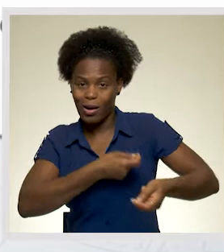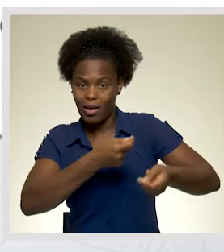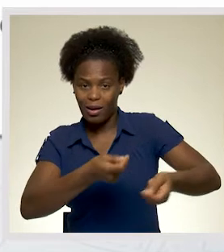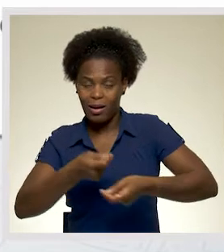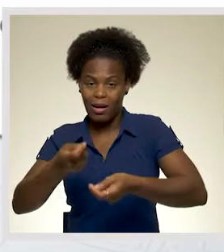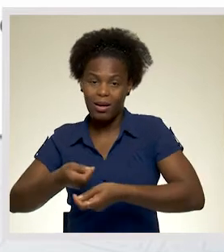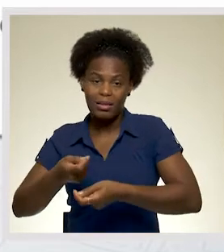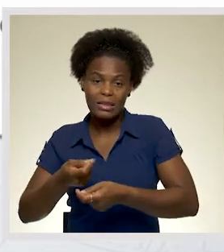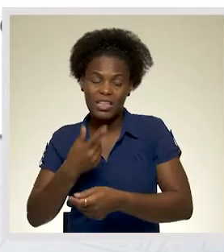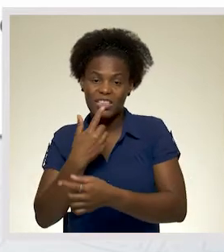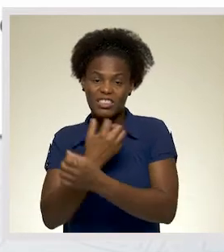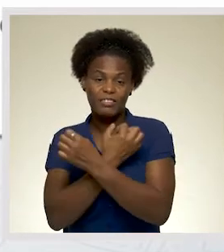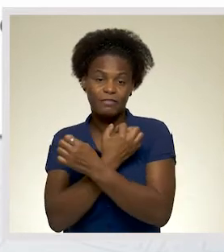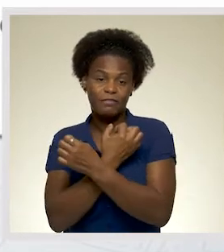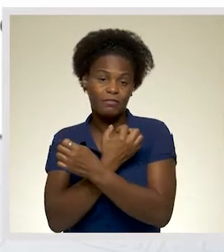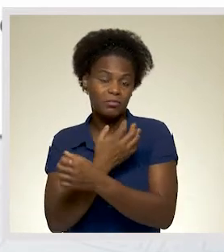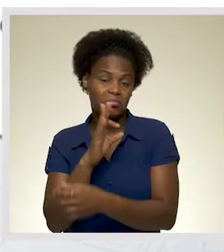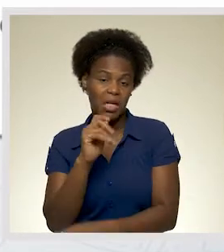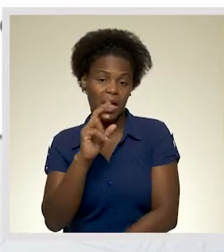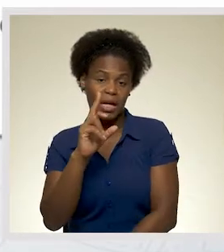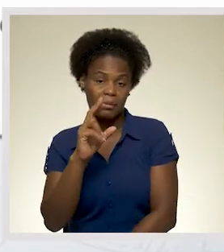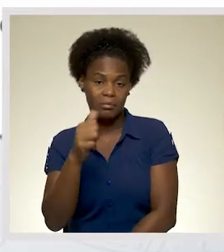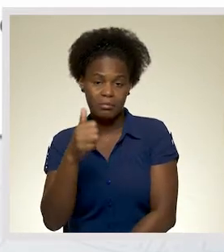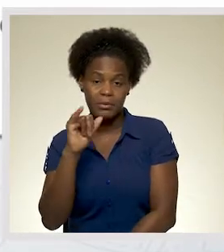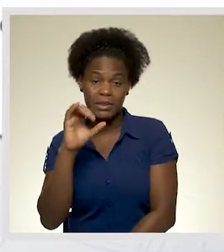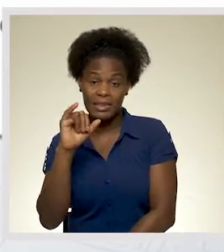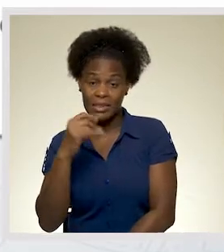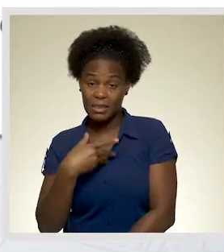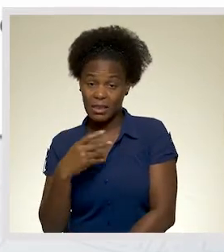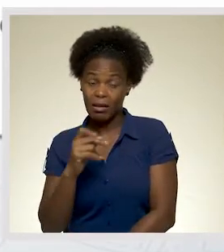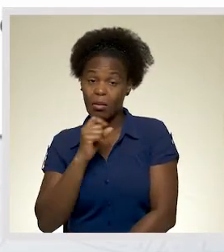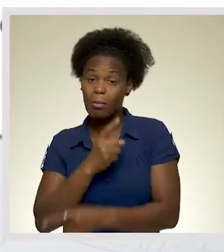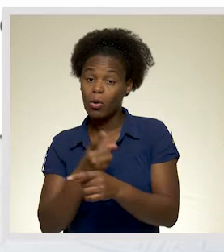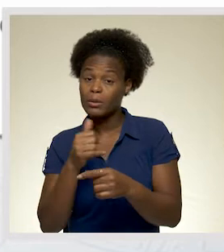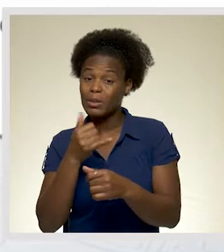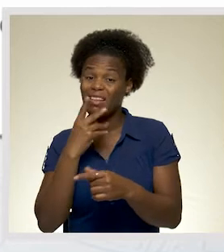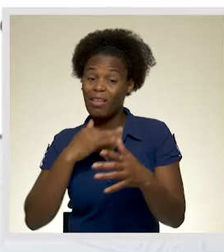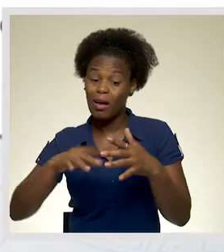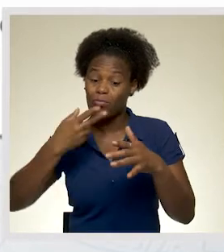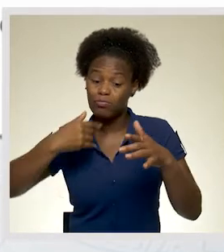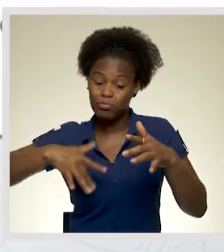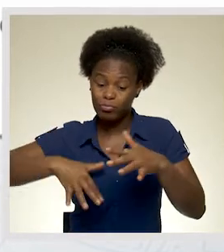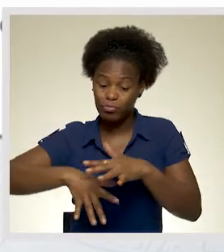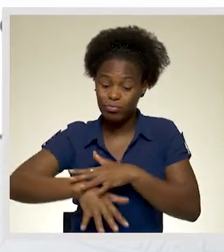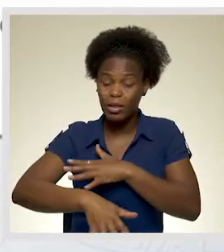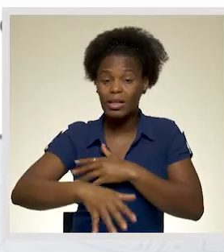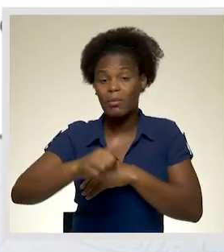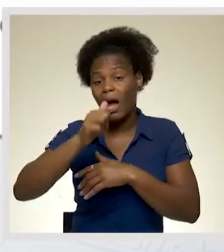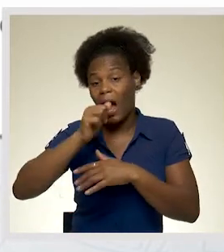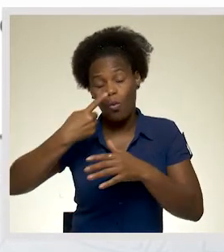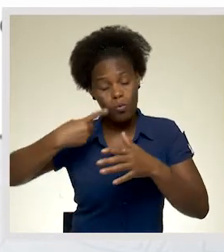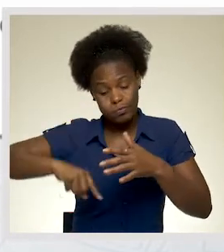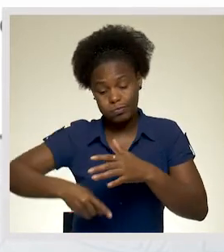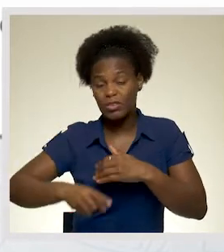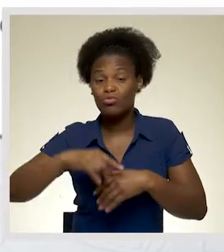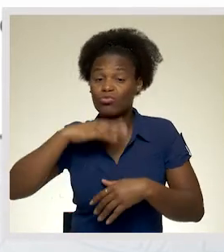nomeadamente pesticidas, herbicidas, pois pode haver infiltração e contaminação de águas